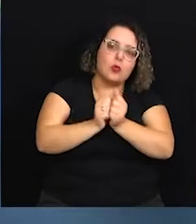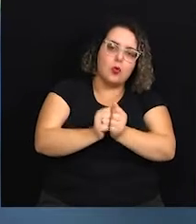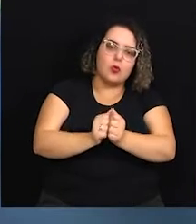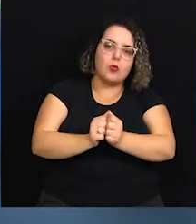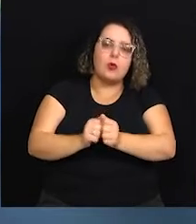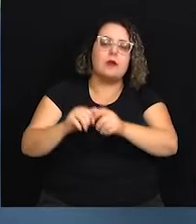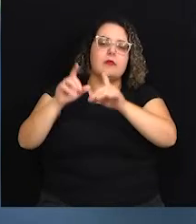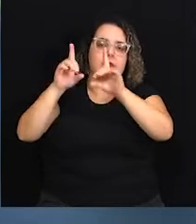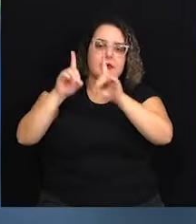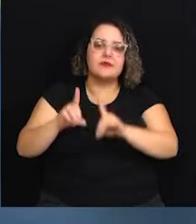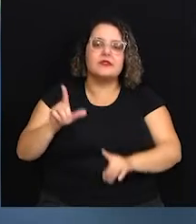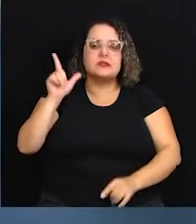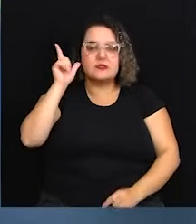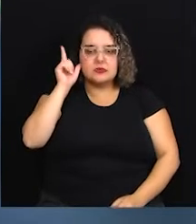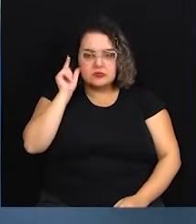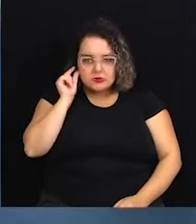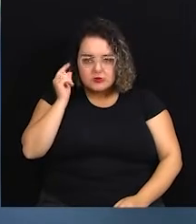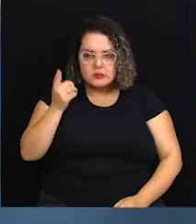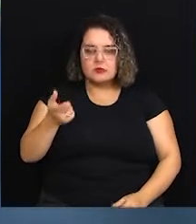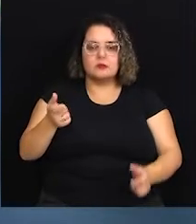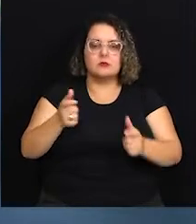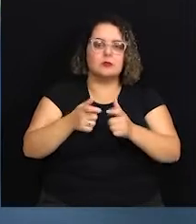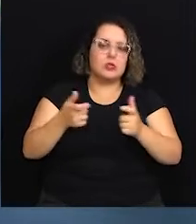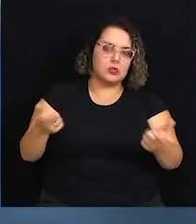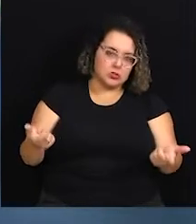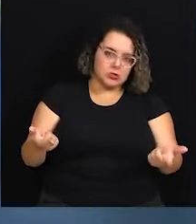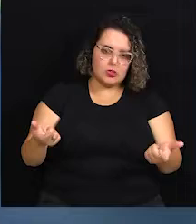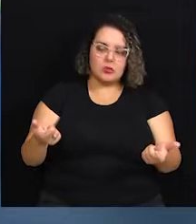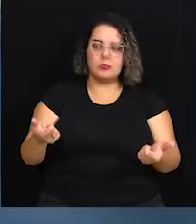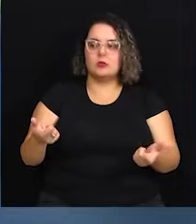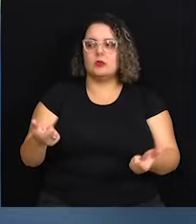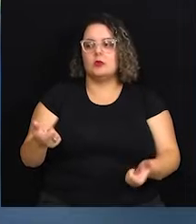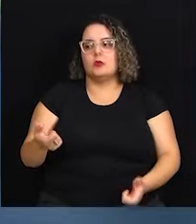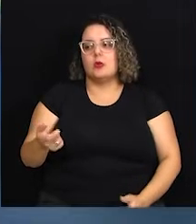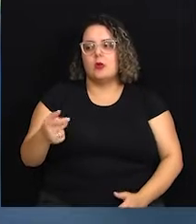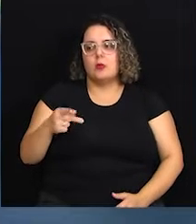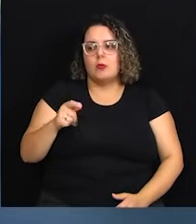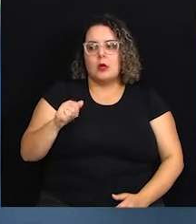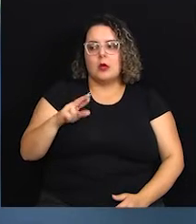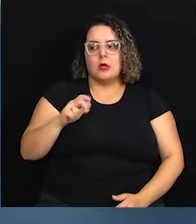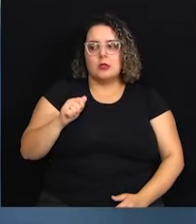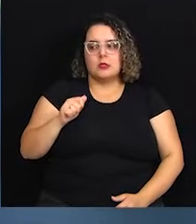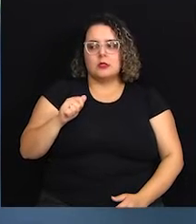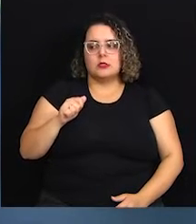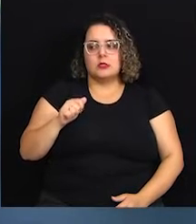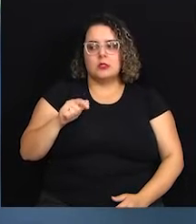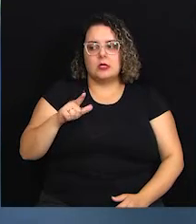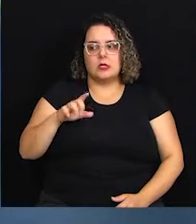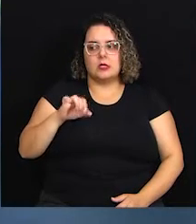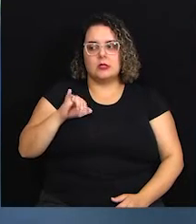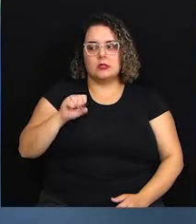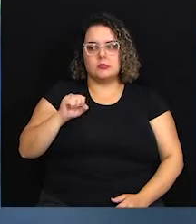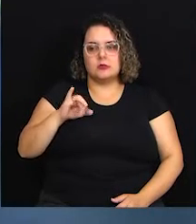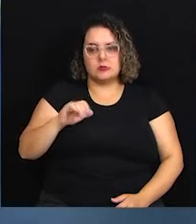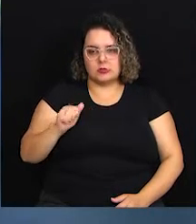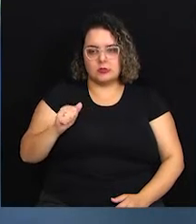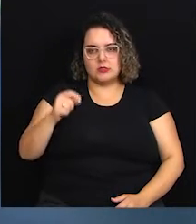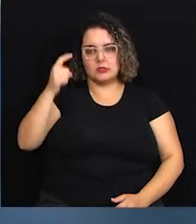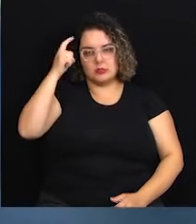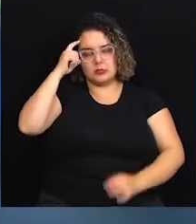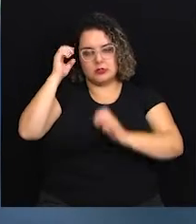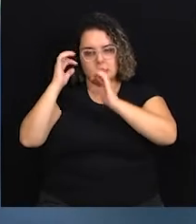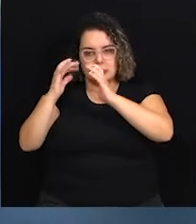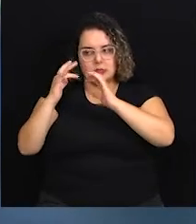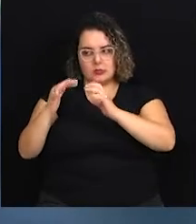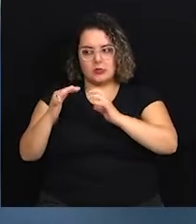auditiva. Nós temos que a maioria nossa é paralítico cerebral, que é o PC, somado com a deficiência visual, né,